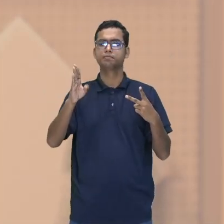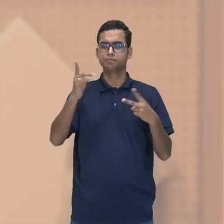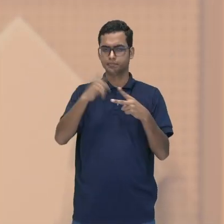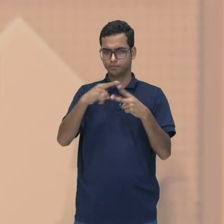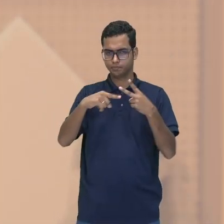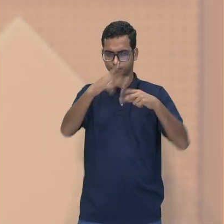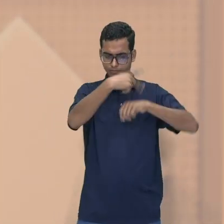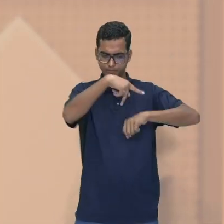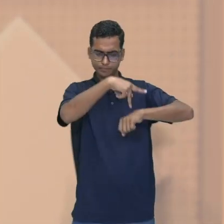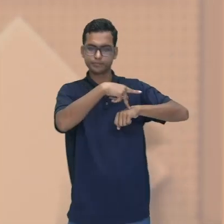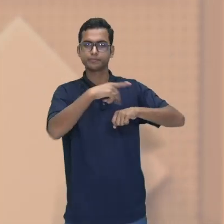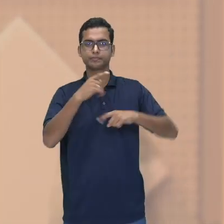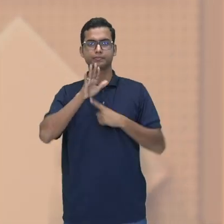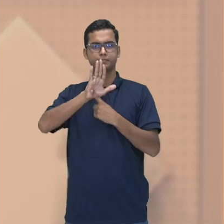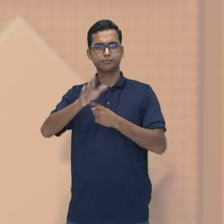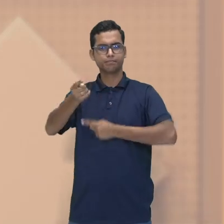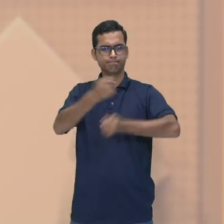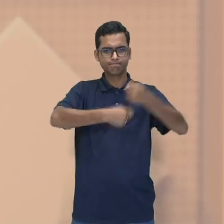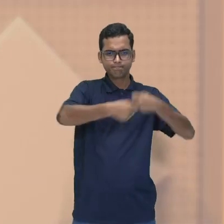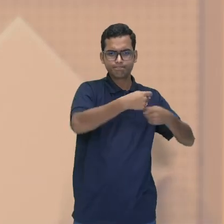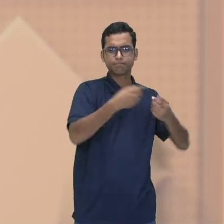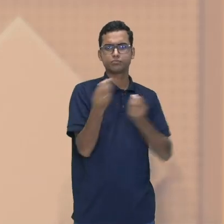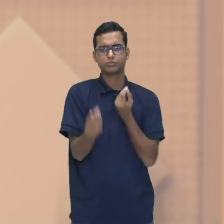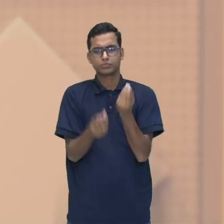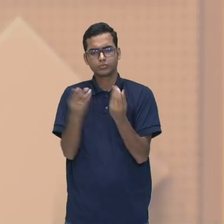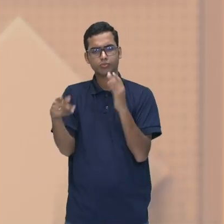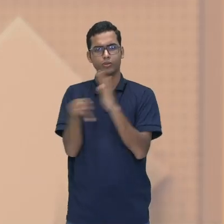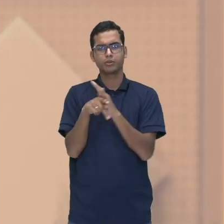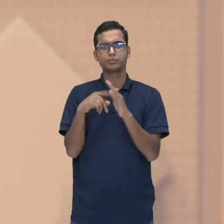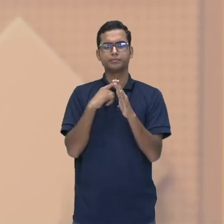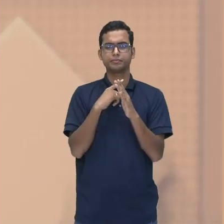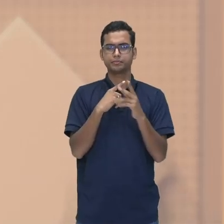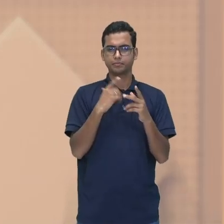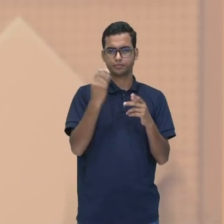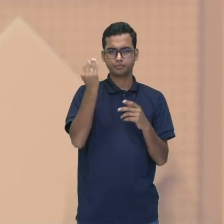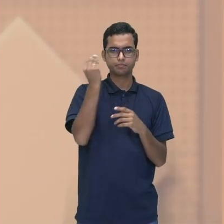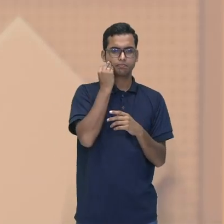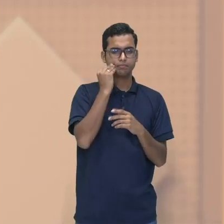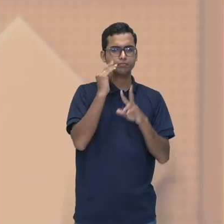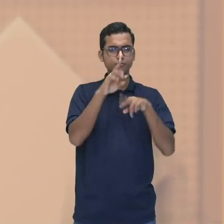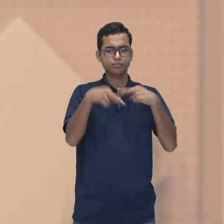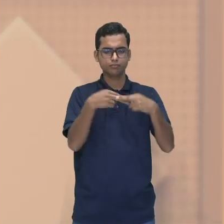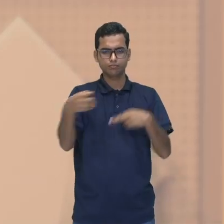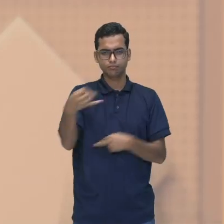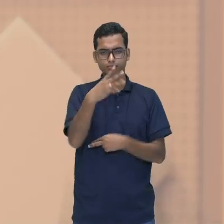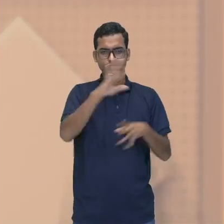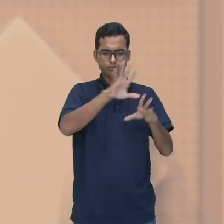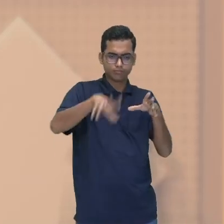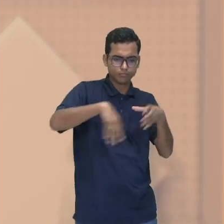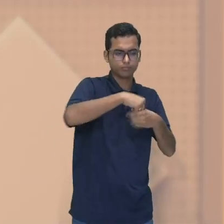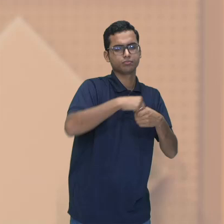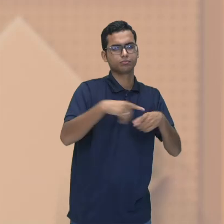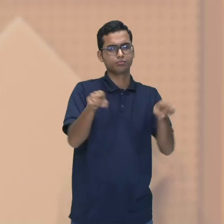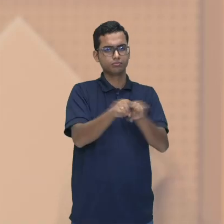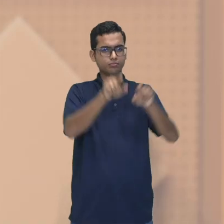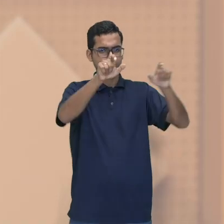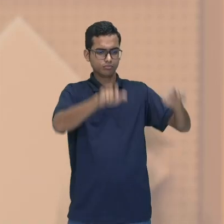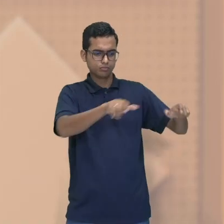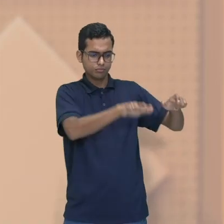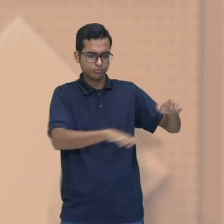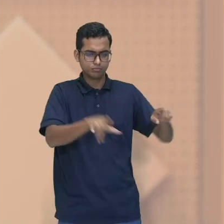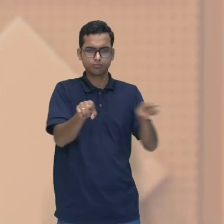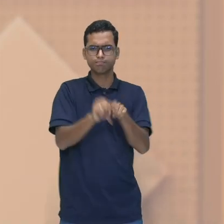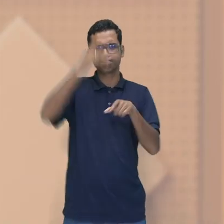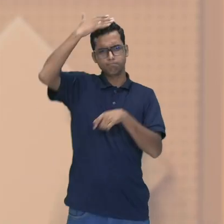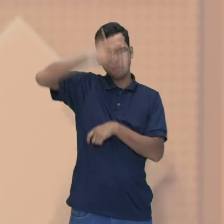para poder descrever e poder alinhar o Renascimento ao seu território. Como prova disso, trouxemos